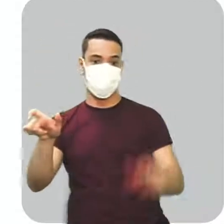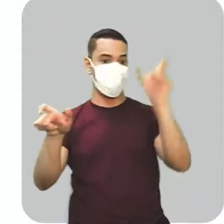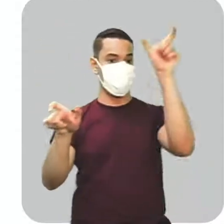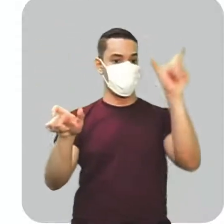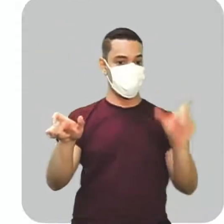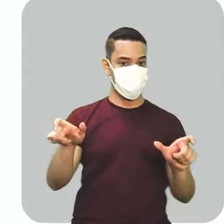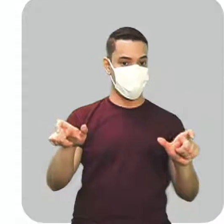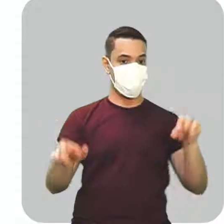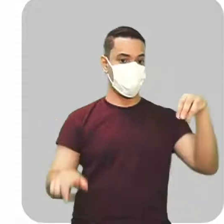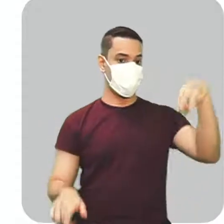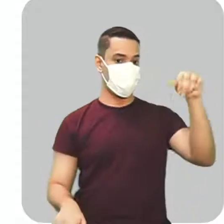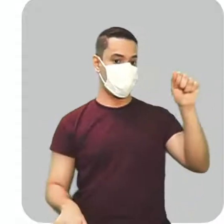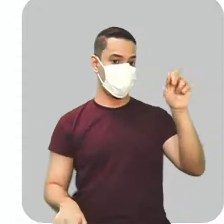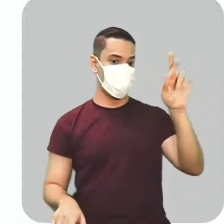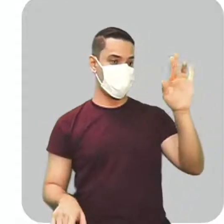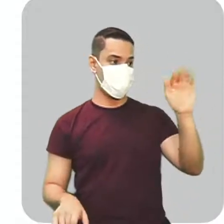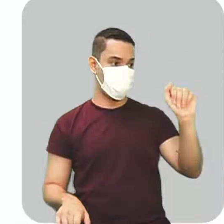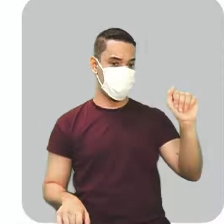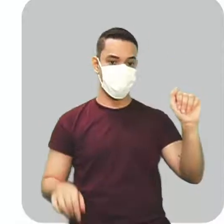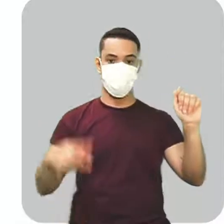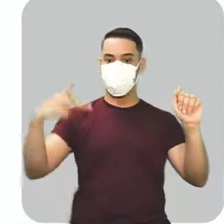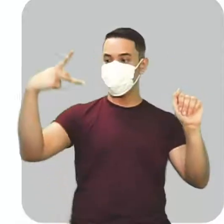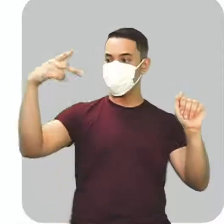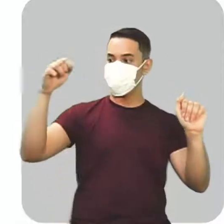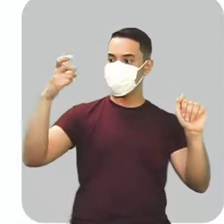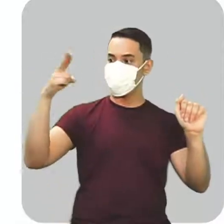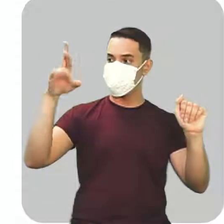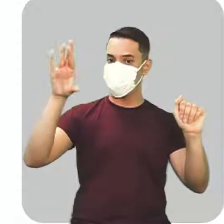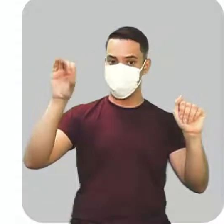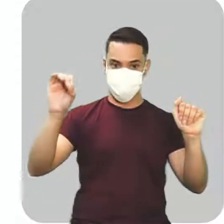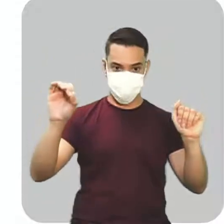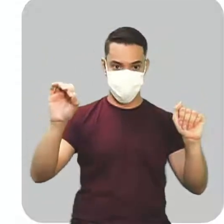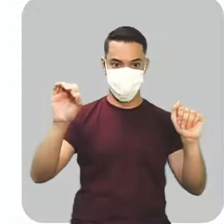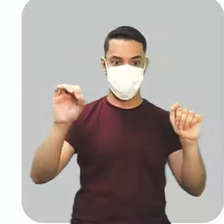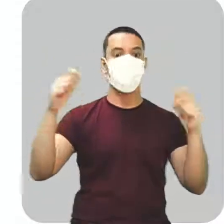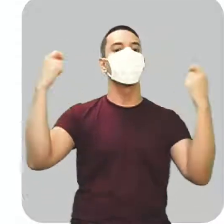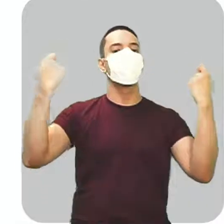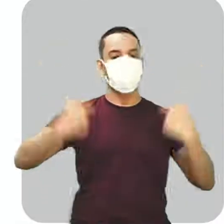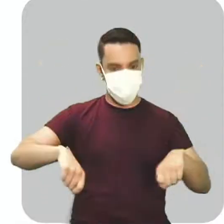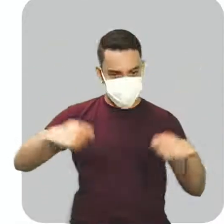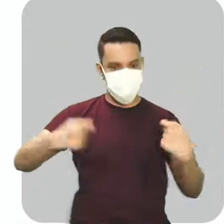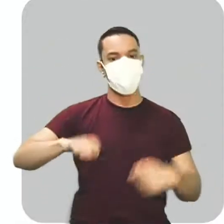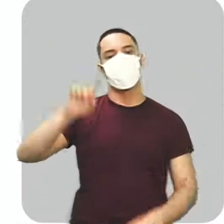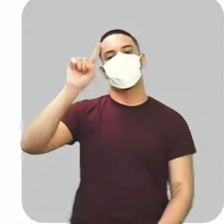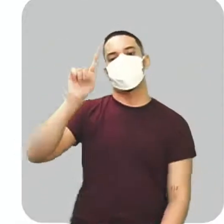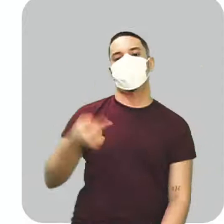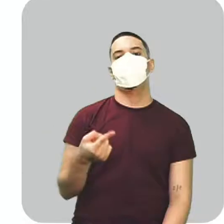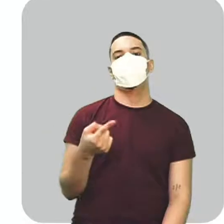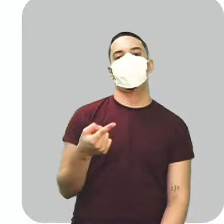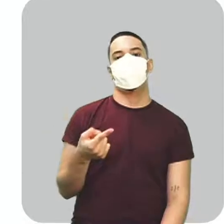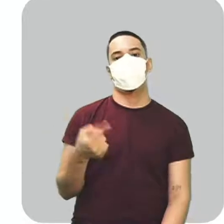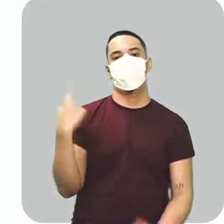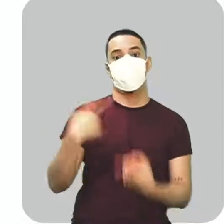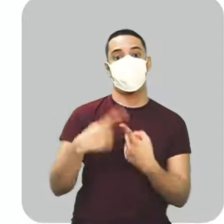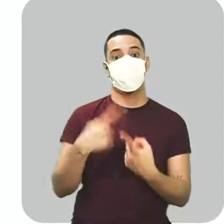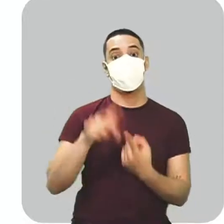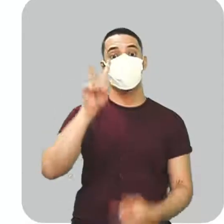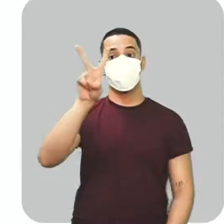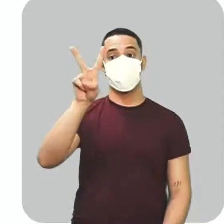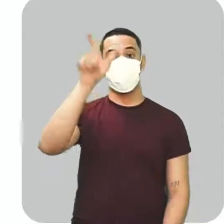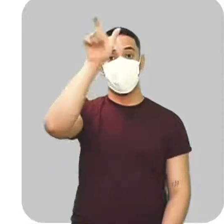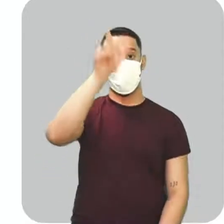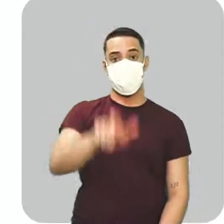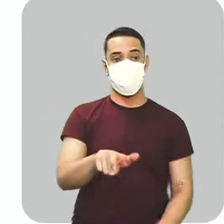sujeitos são o quê? Diferentes. Então, há necessidade do uso da vírgula.